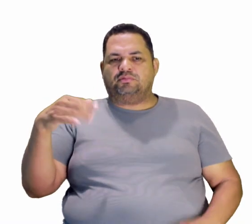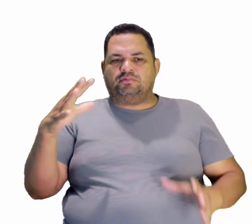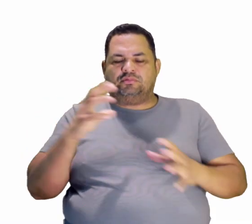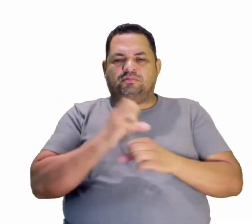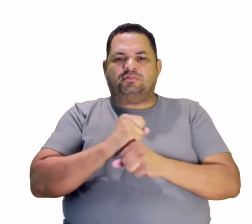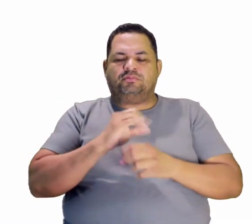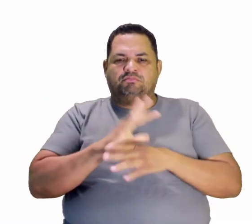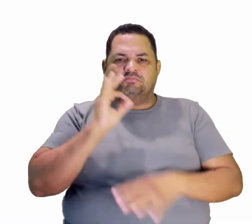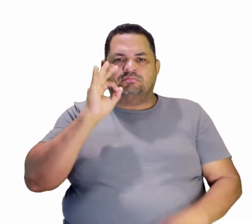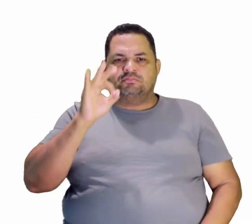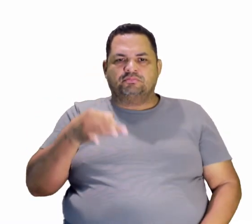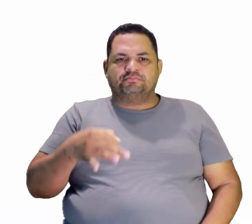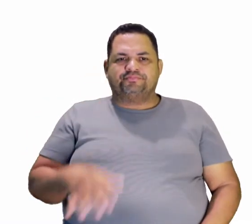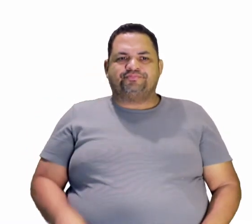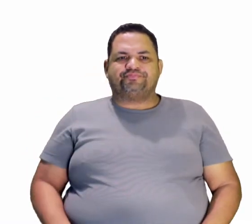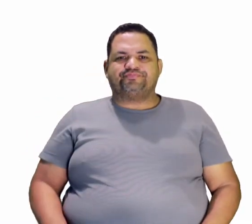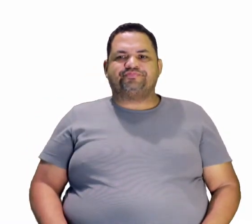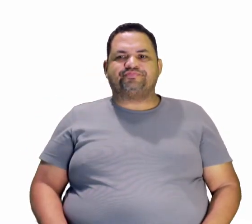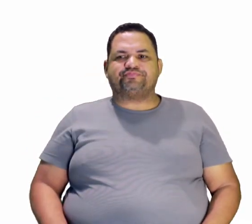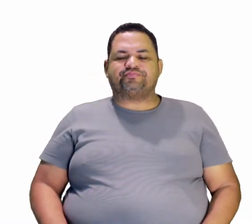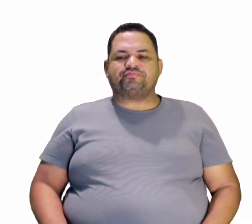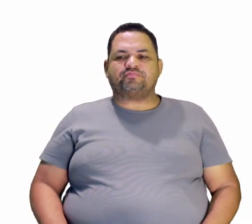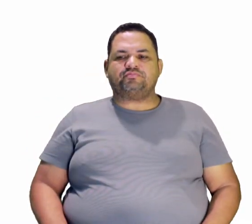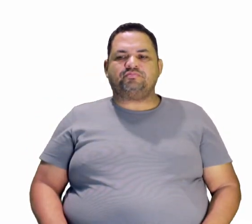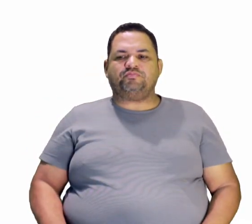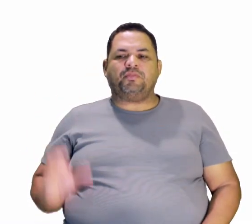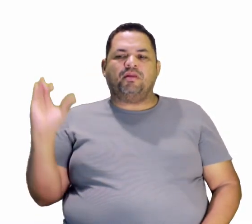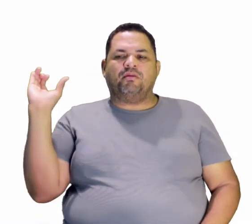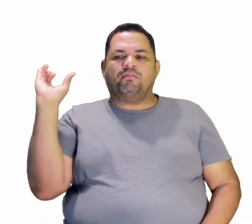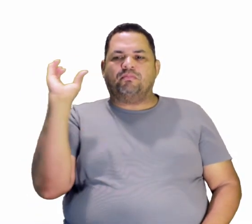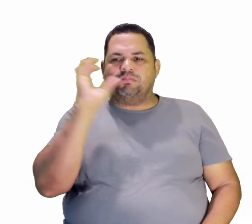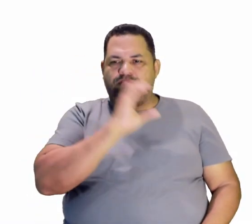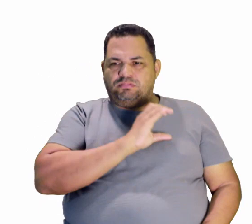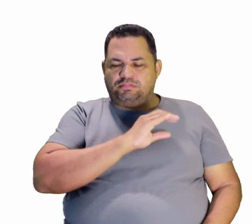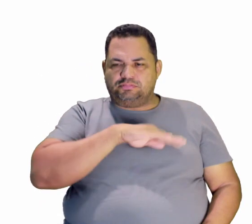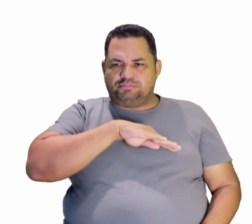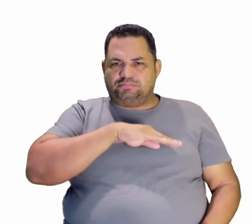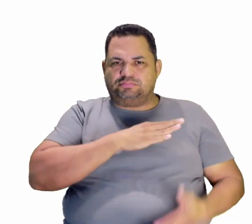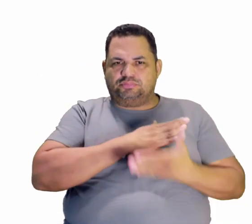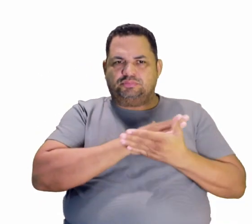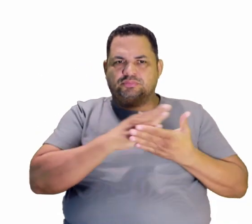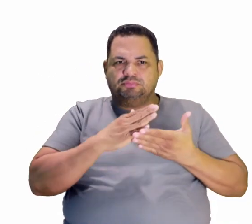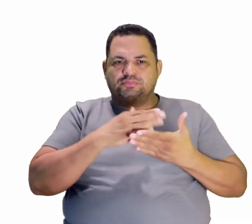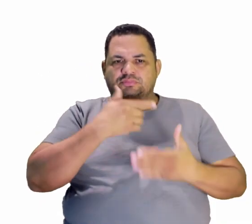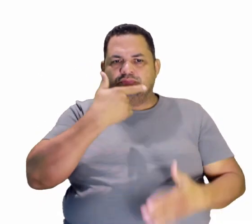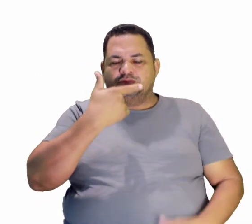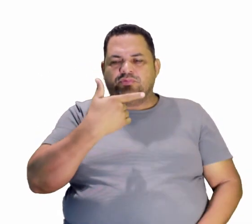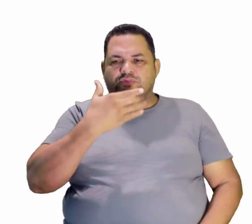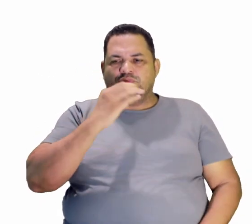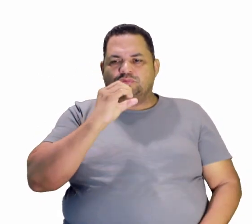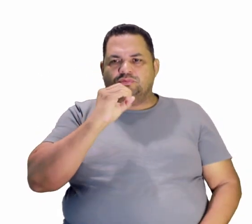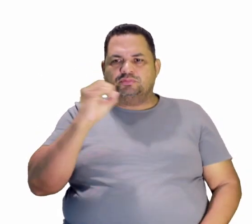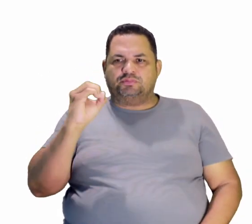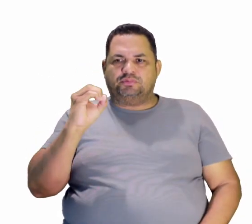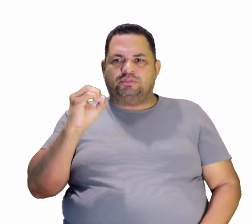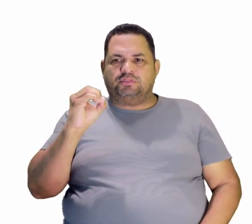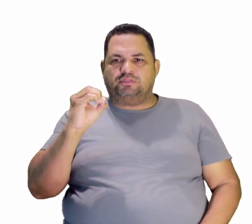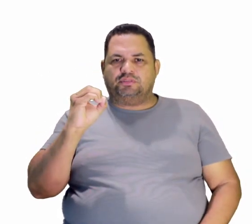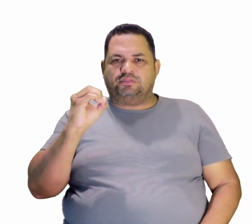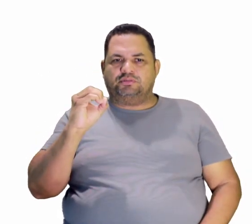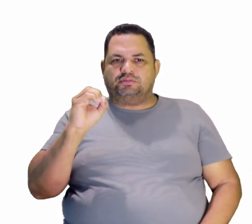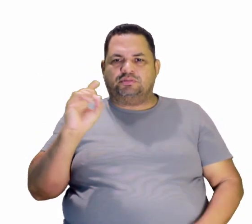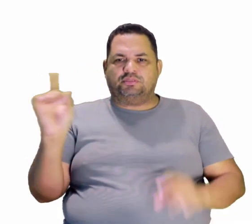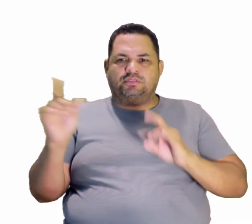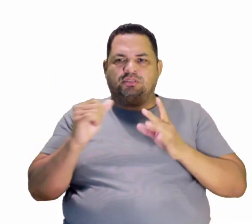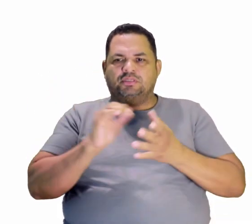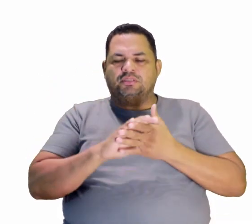aí. Então, e a velocidade de lançamento, velocidade inicial, foi de 200 metros por segundo.